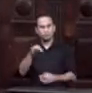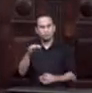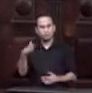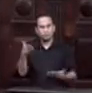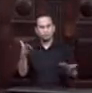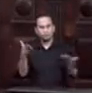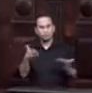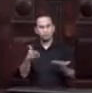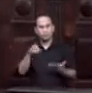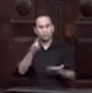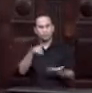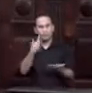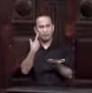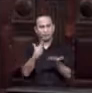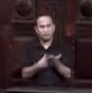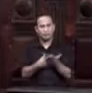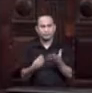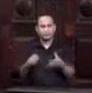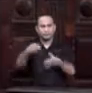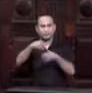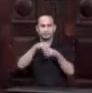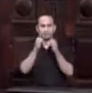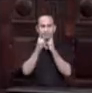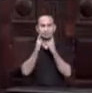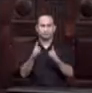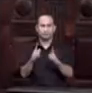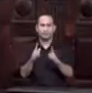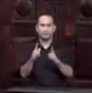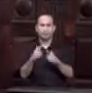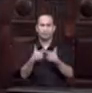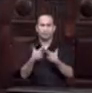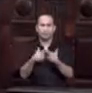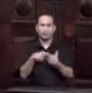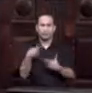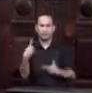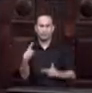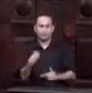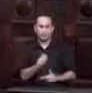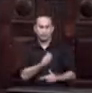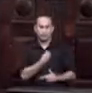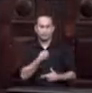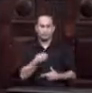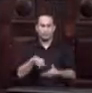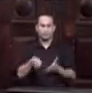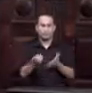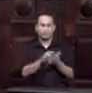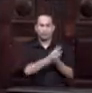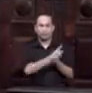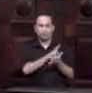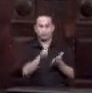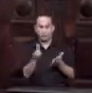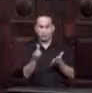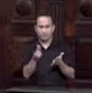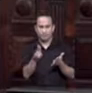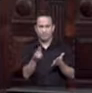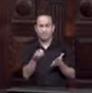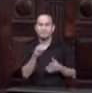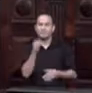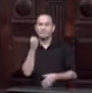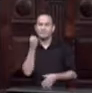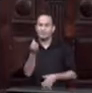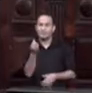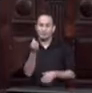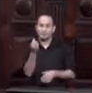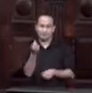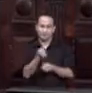é um marco aqui dentro dessa casa, porque nós estamos assinando embaixo que durante 6